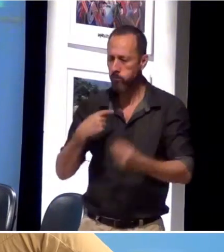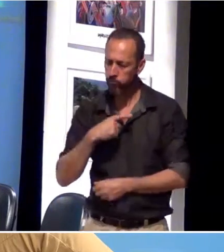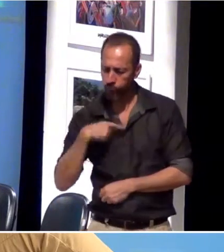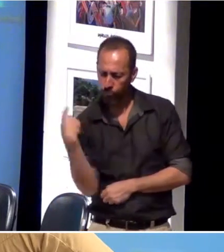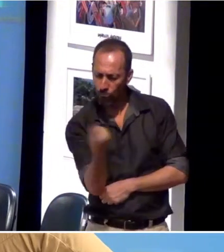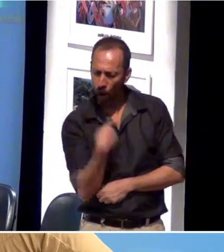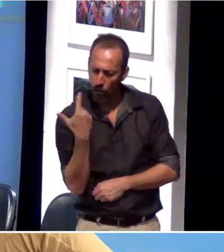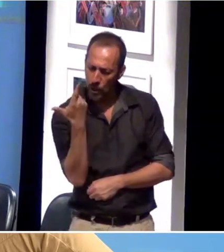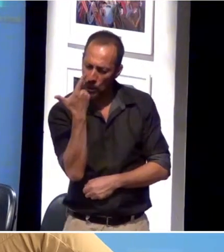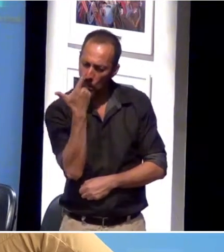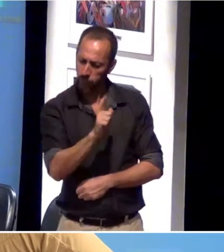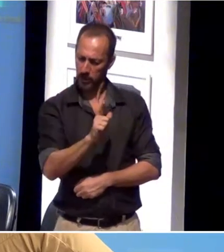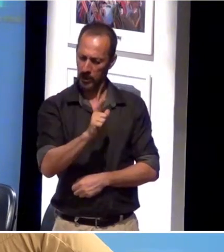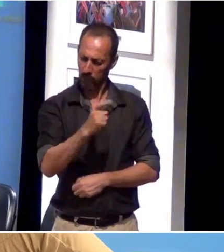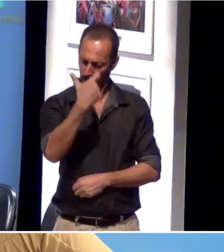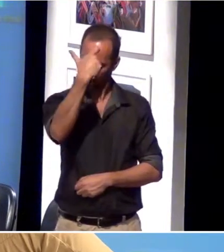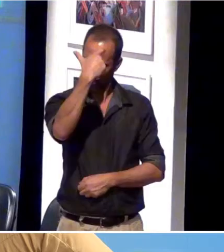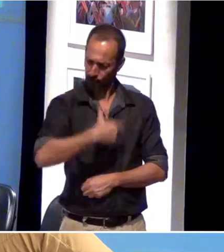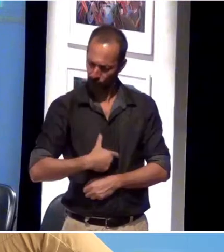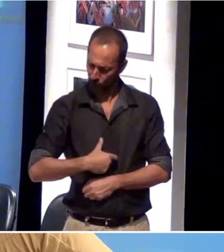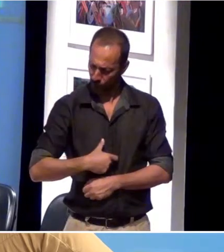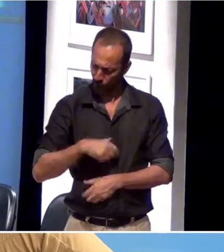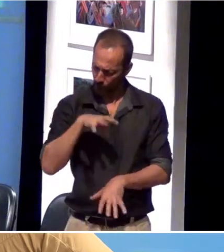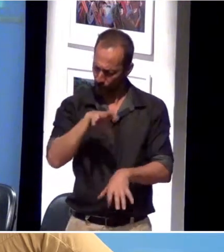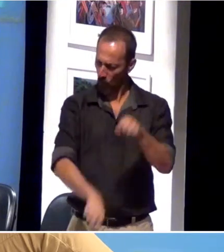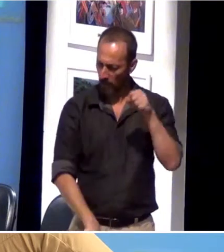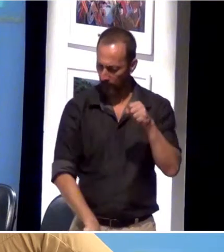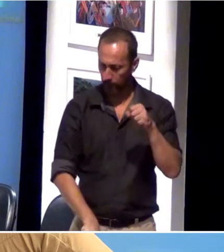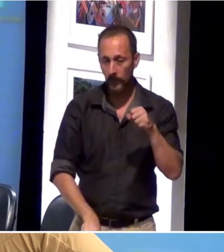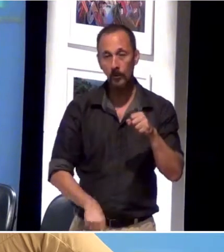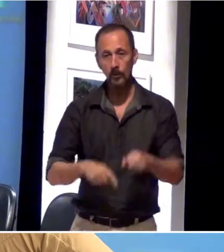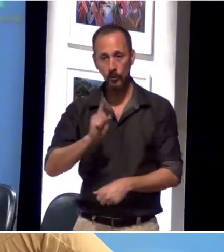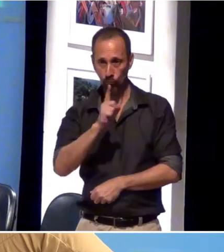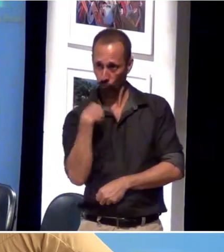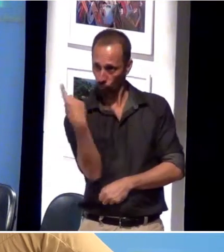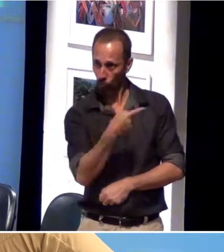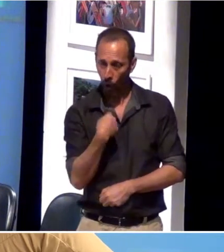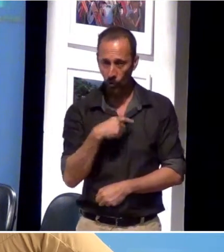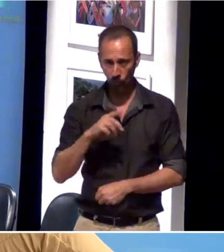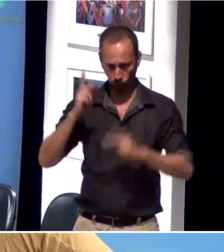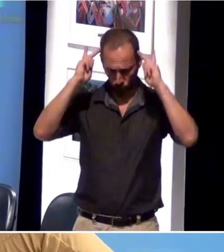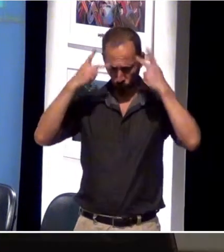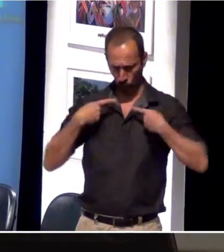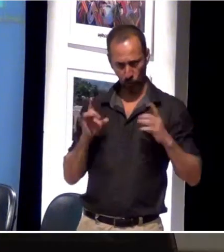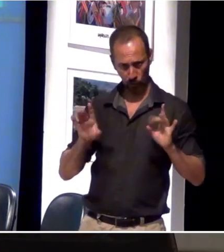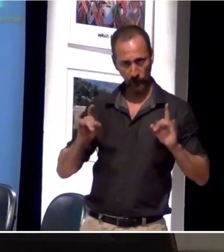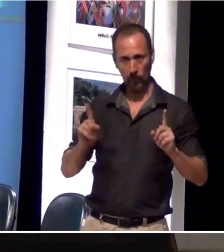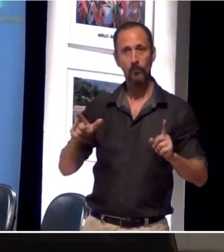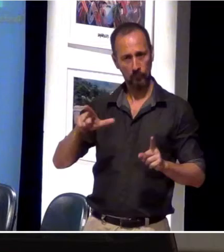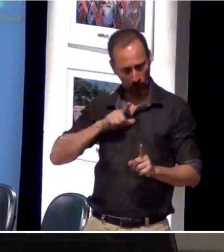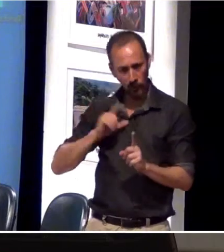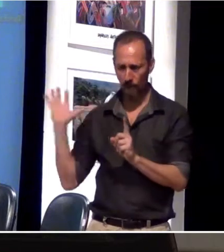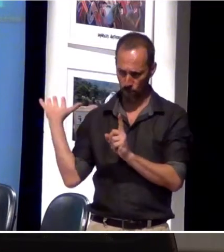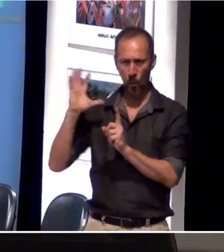sociedade. Porque a gente não é um ET que está fora do mundo, né? A gente é constituído nesse processo. Então, a